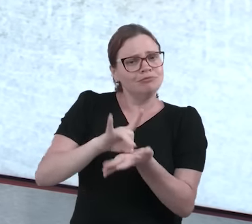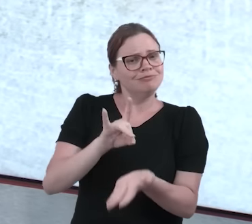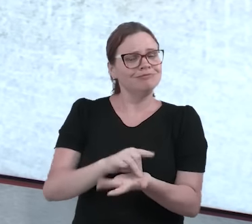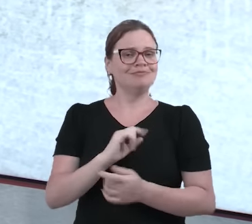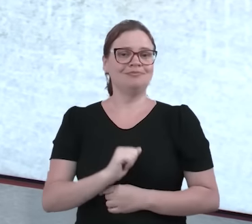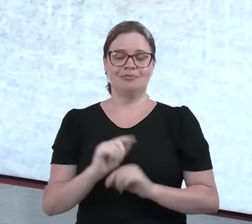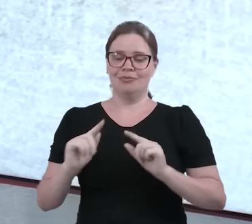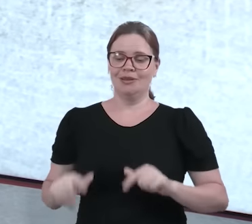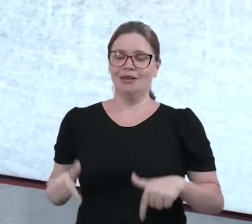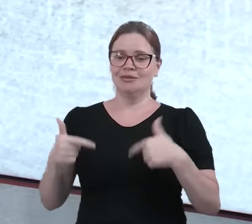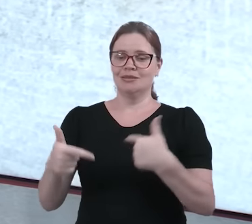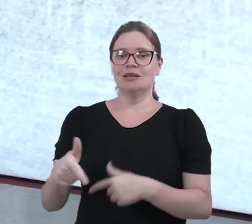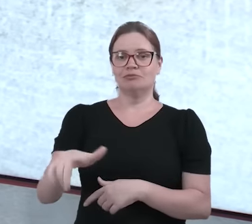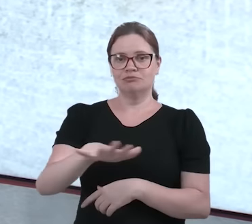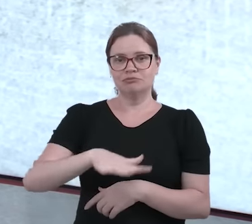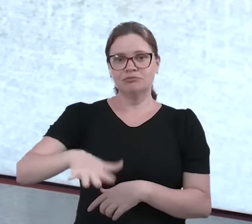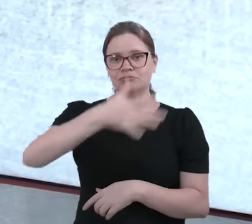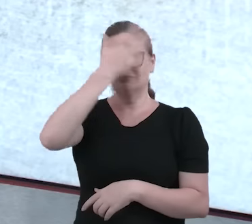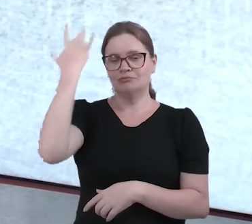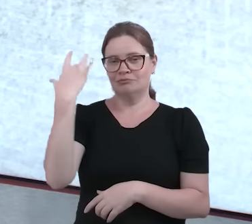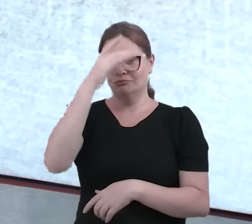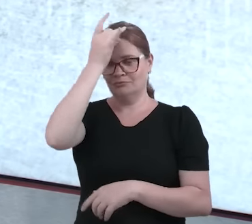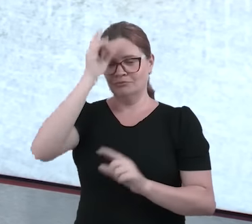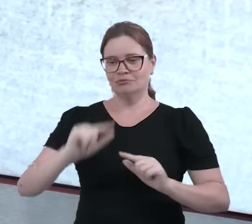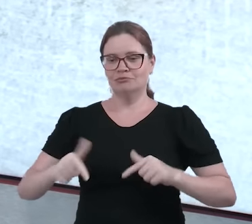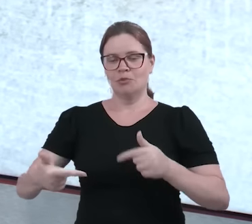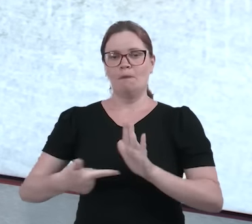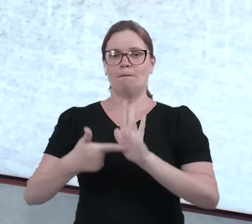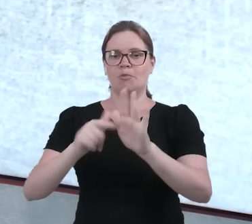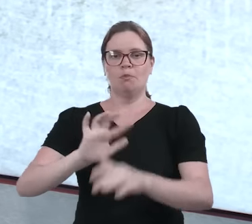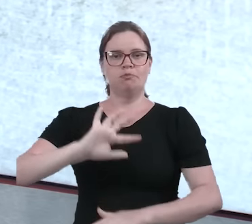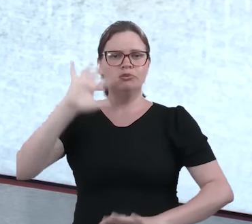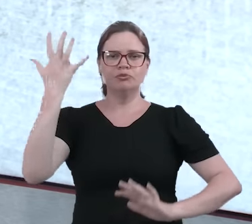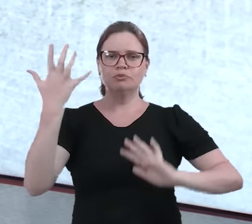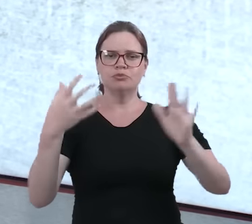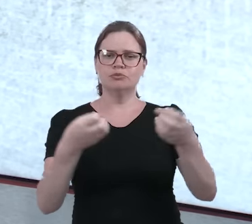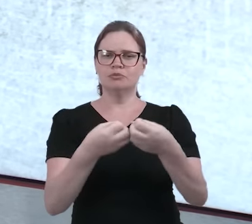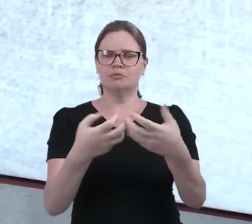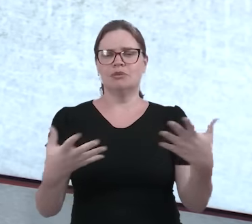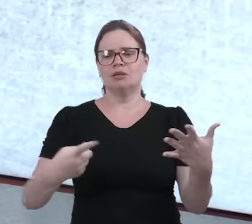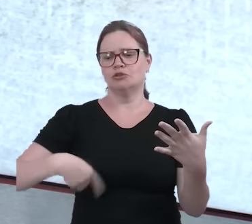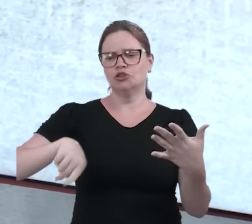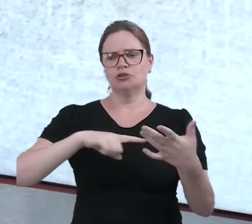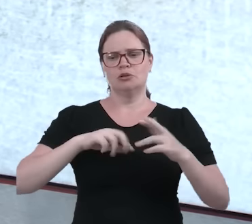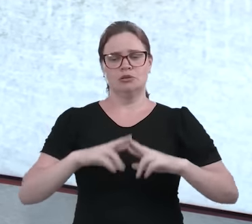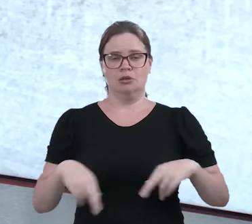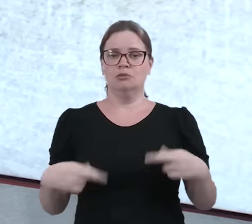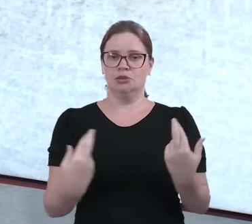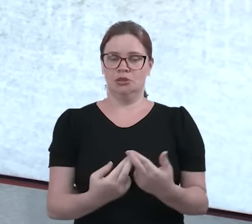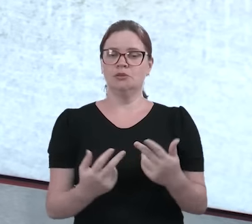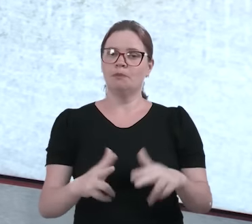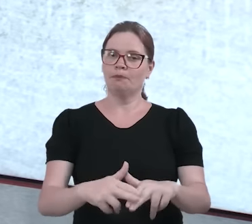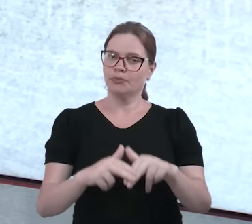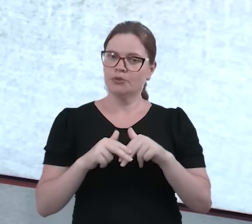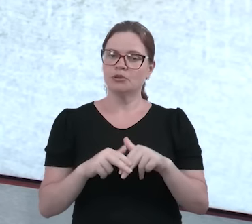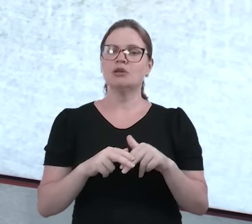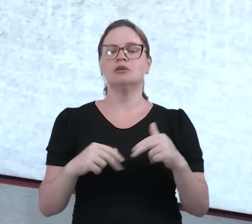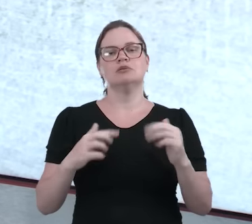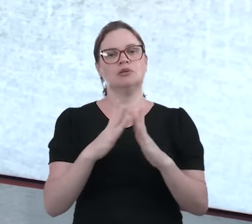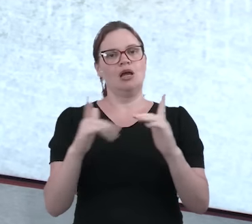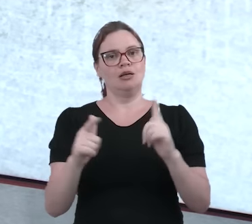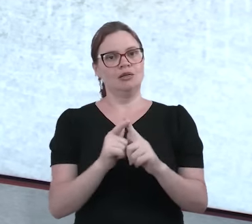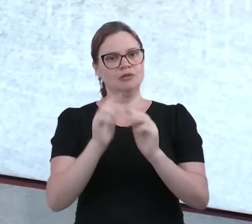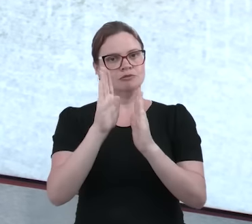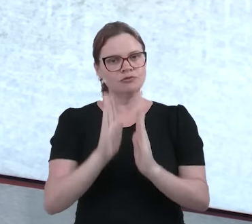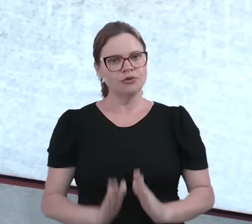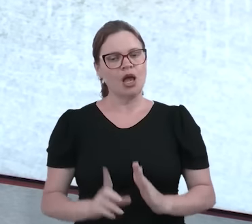meio deles sinais e maravilhas quando eles estão reunidos. Por isso a igreja é um corpo vivo